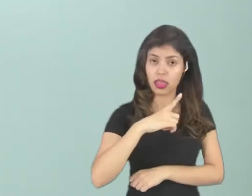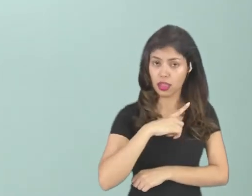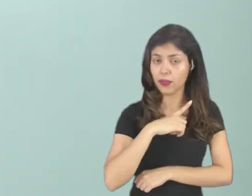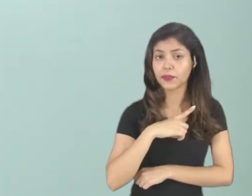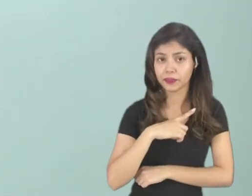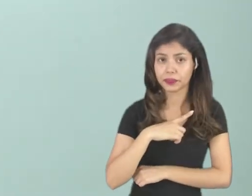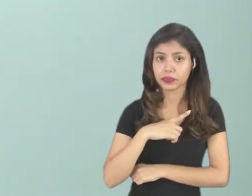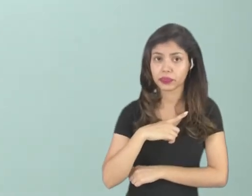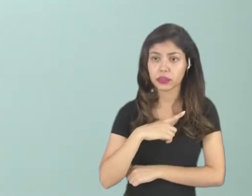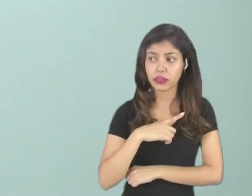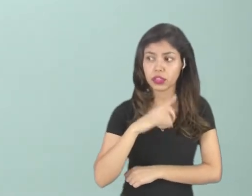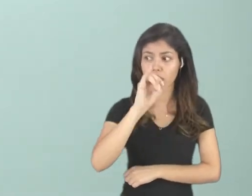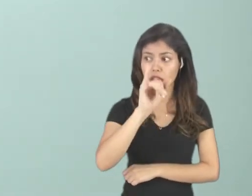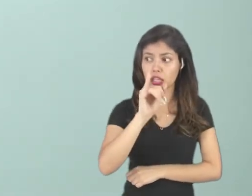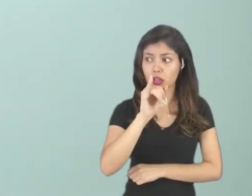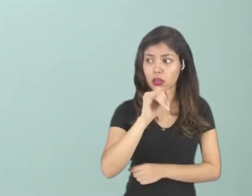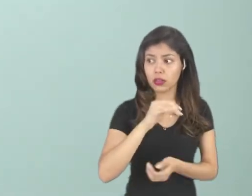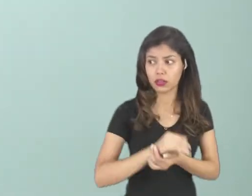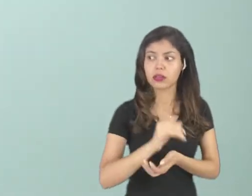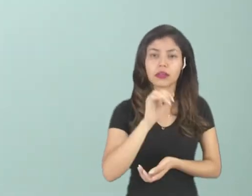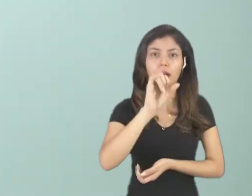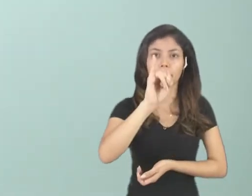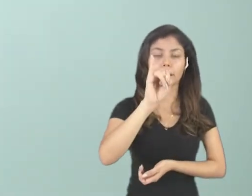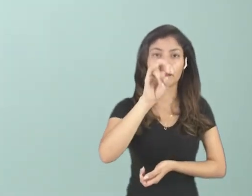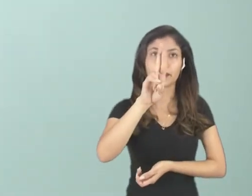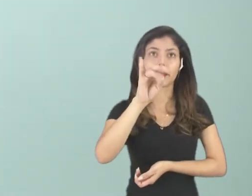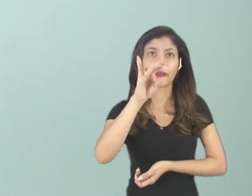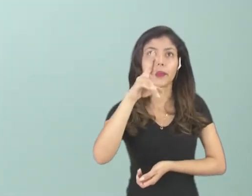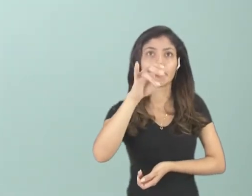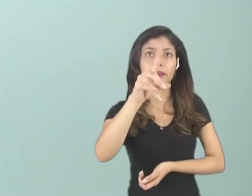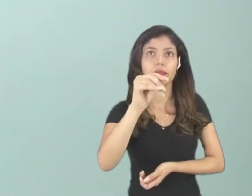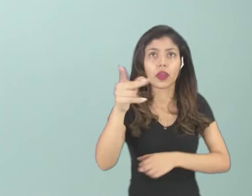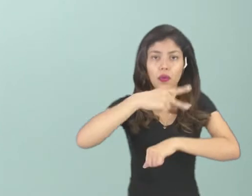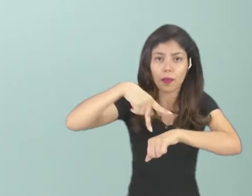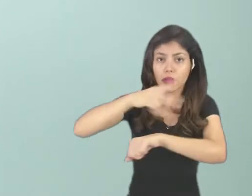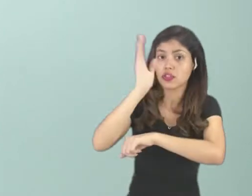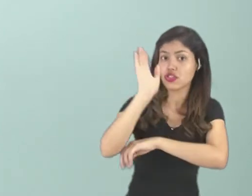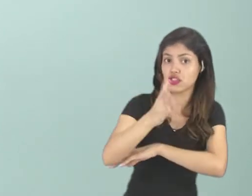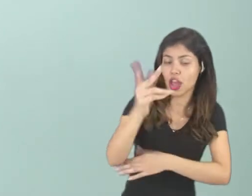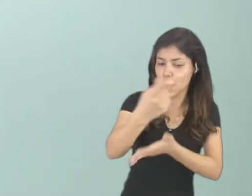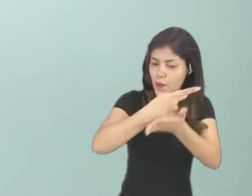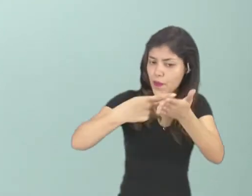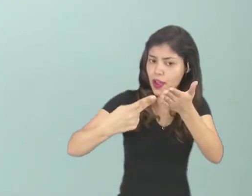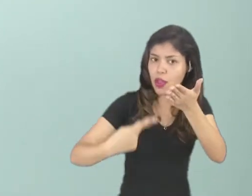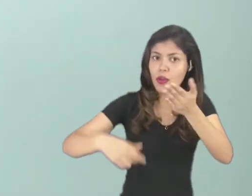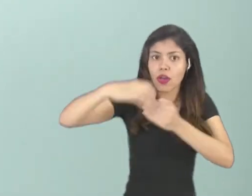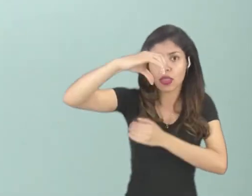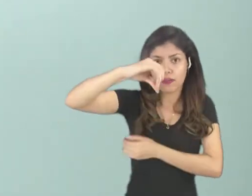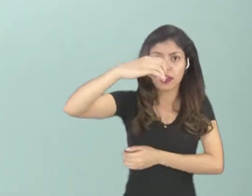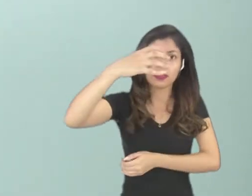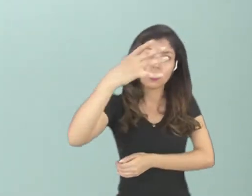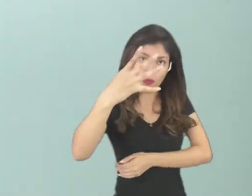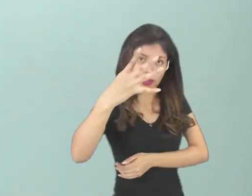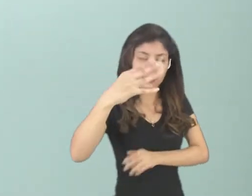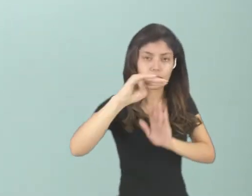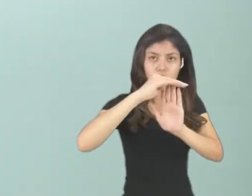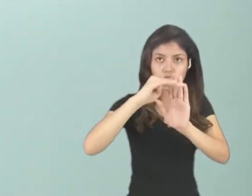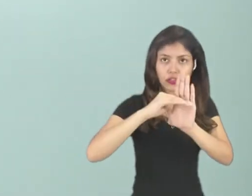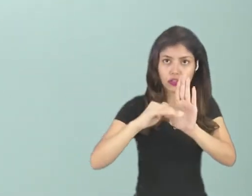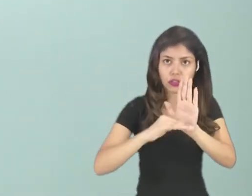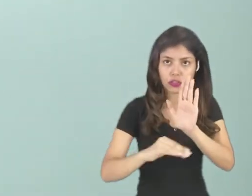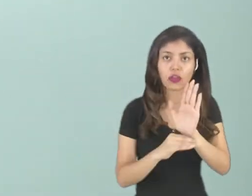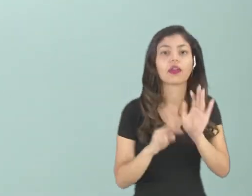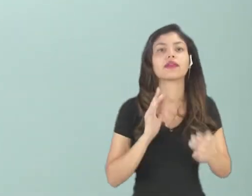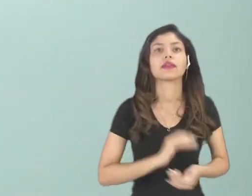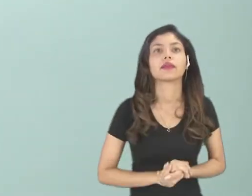foi inaugurada, né, aqui no nosso país, com esse poema aí de 94 estrofes, né? Então, por isso